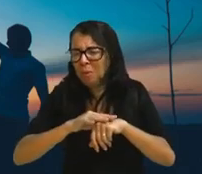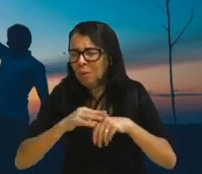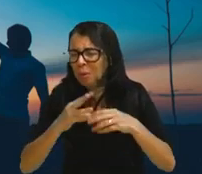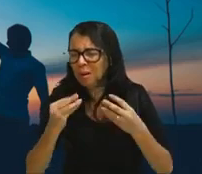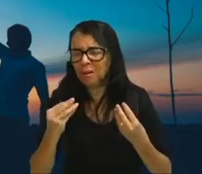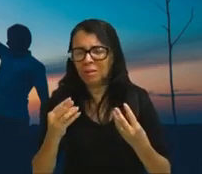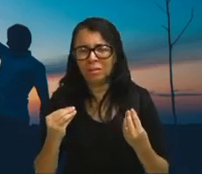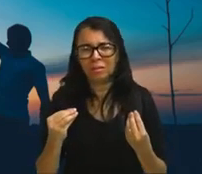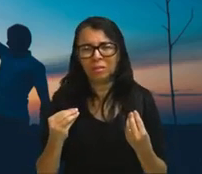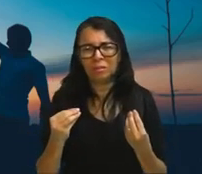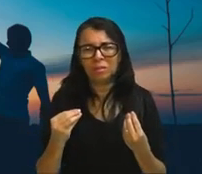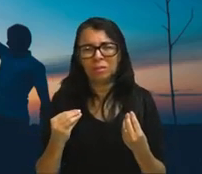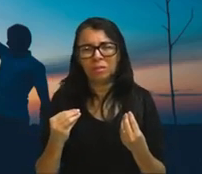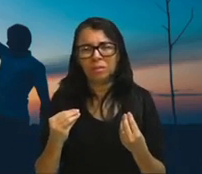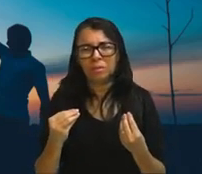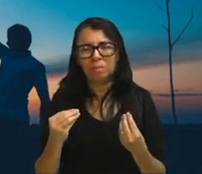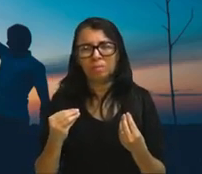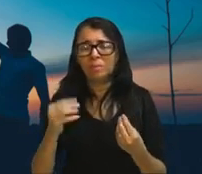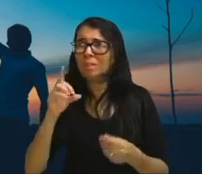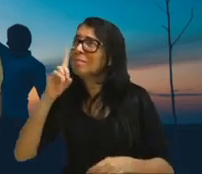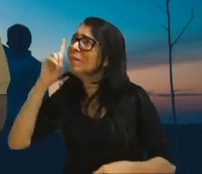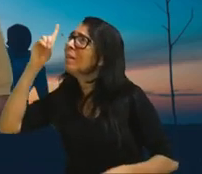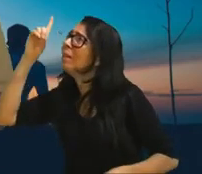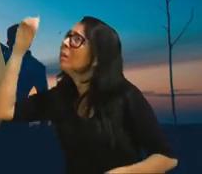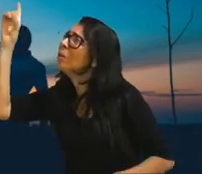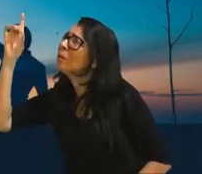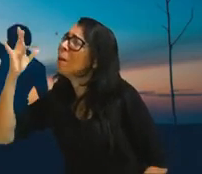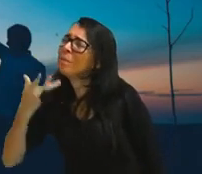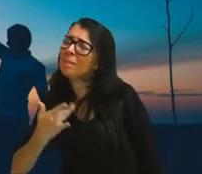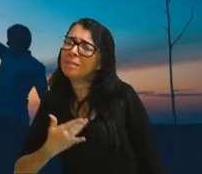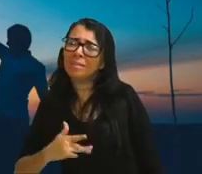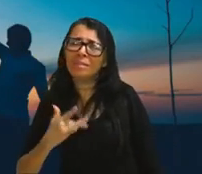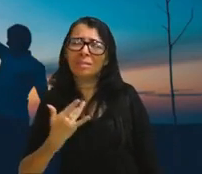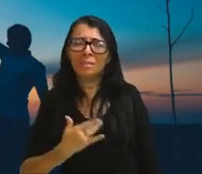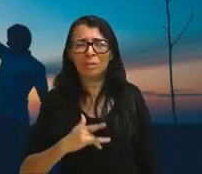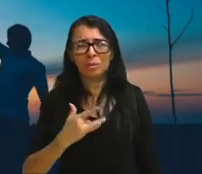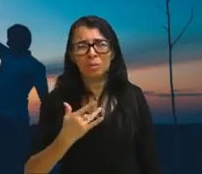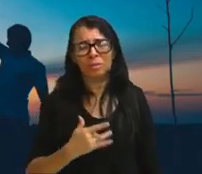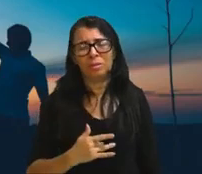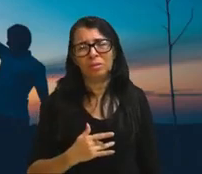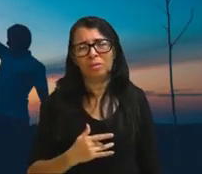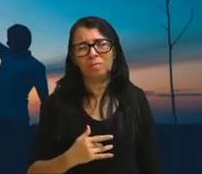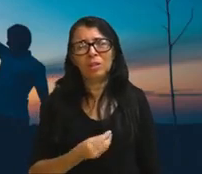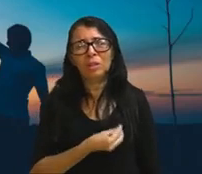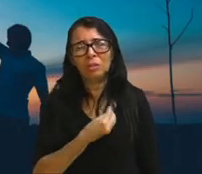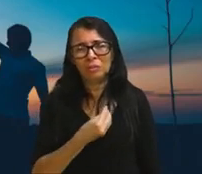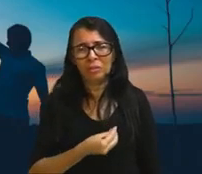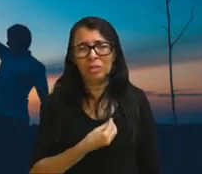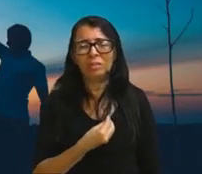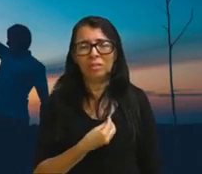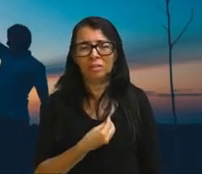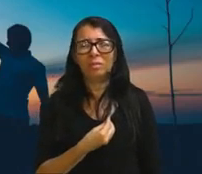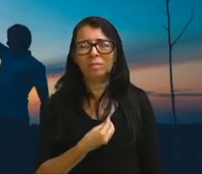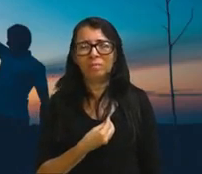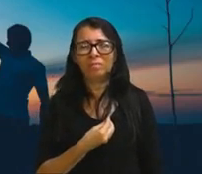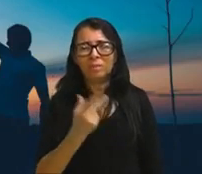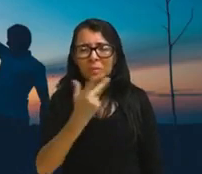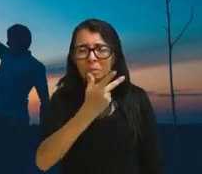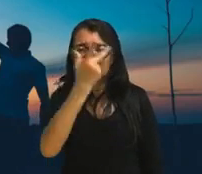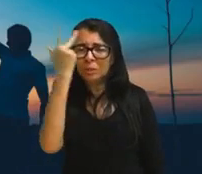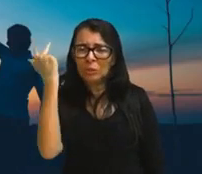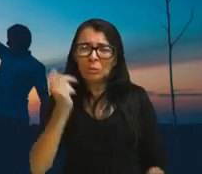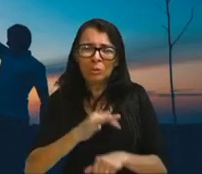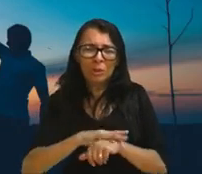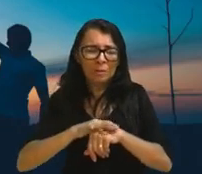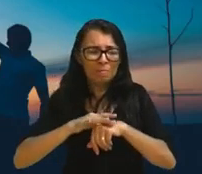dessas pessoas. Até quando? Até quando nós vamos continuar sendo ingrato a